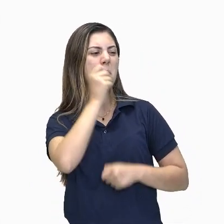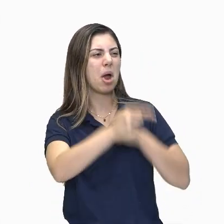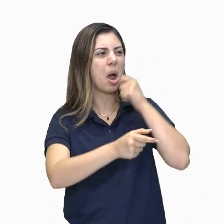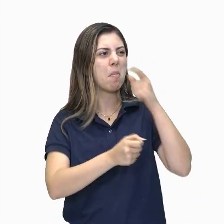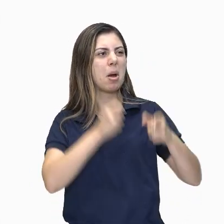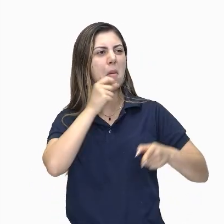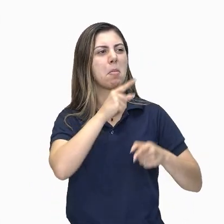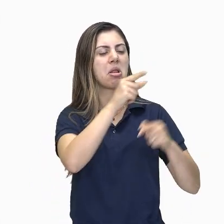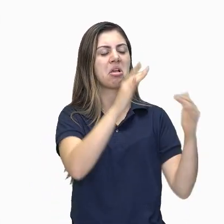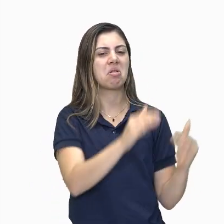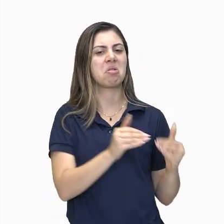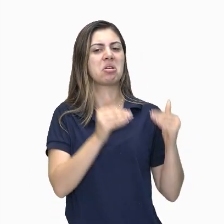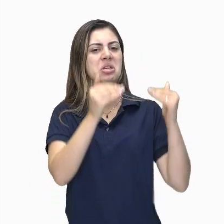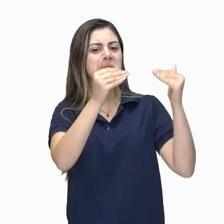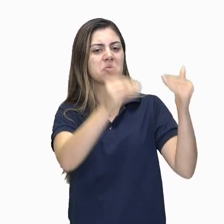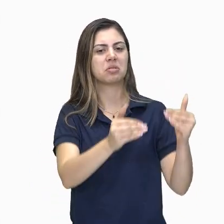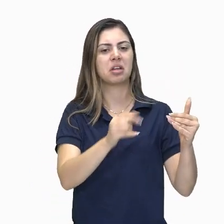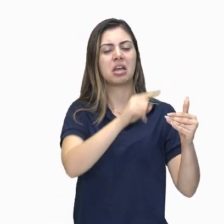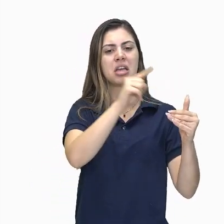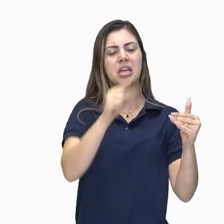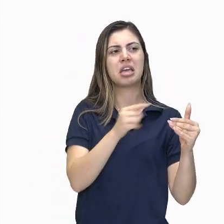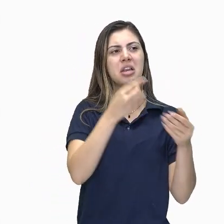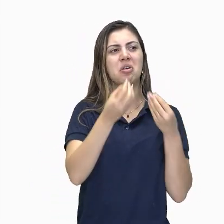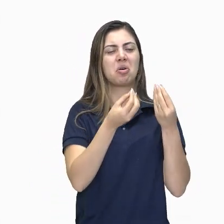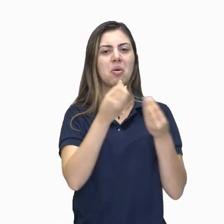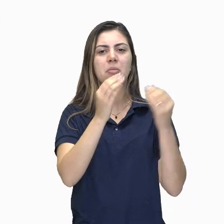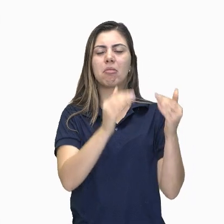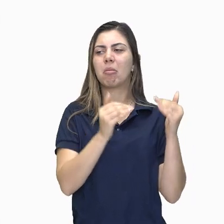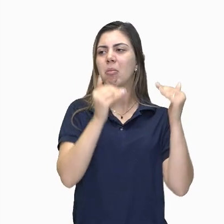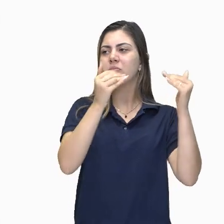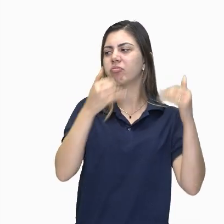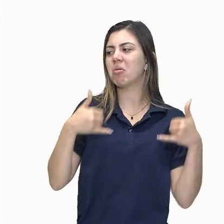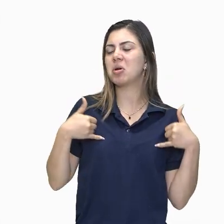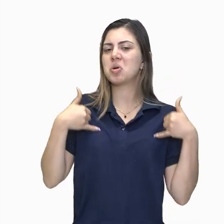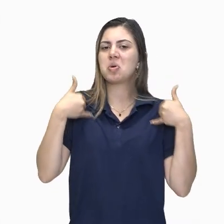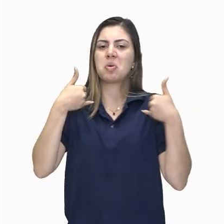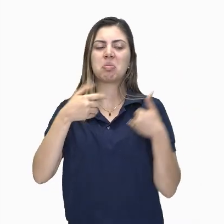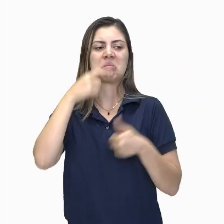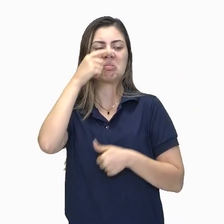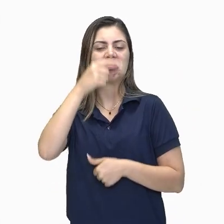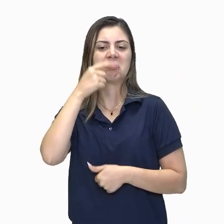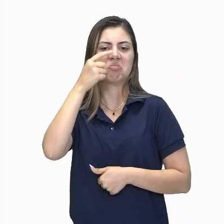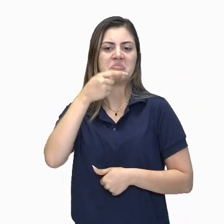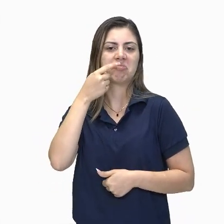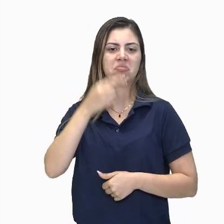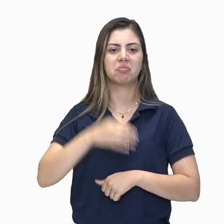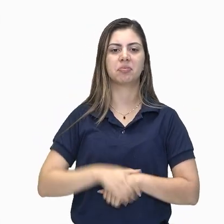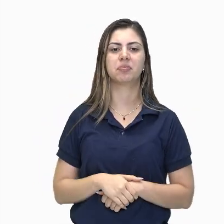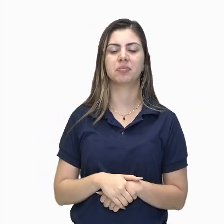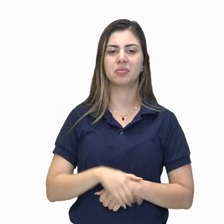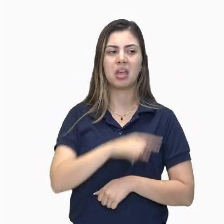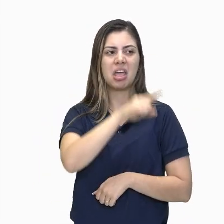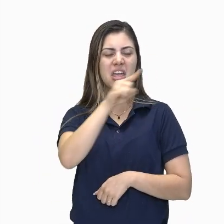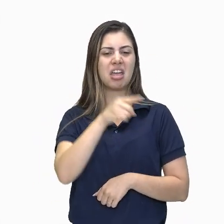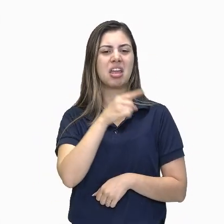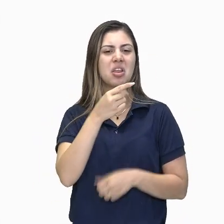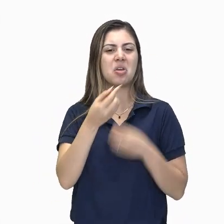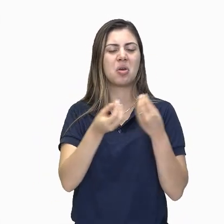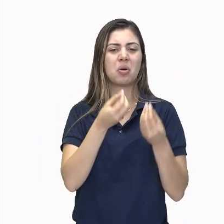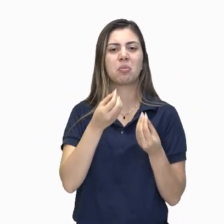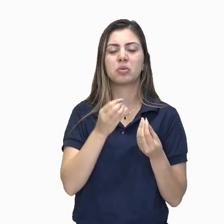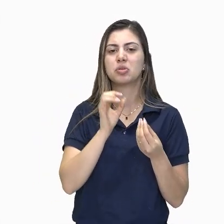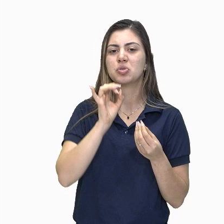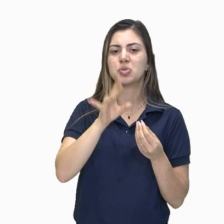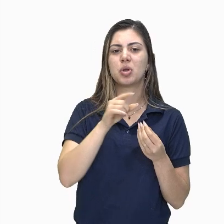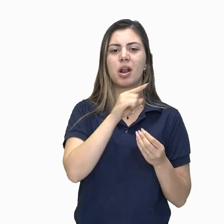aristocracias cautelosas, os barões lampiões, os condes joões, os duques urros, não só a burguesia, né? Falando um